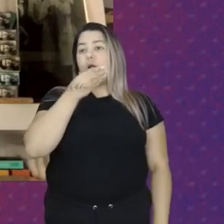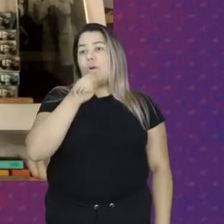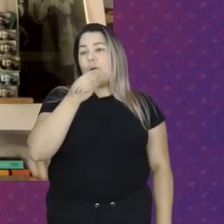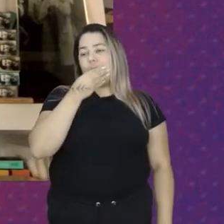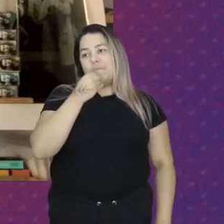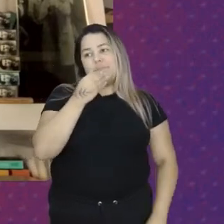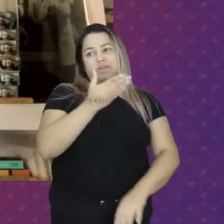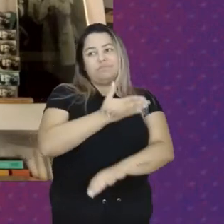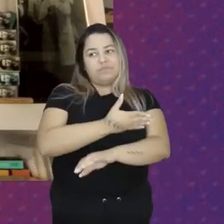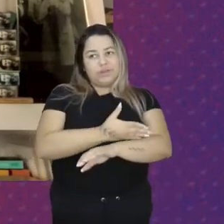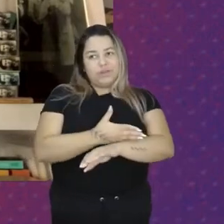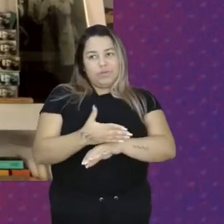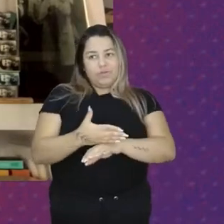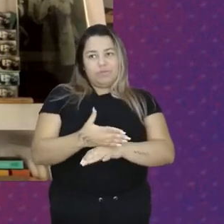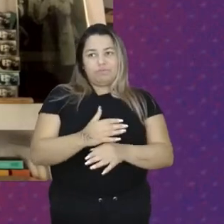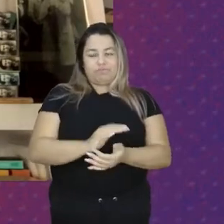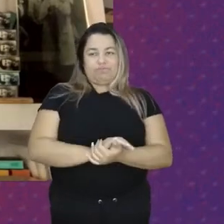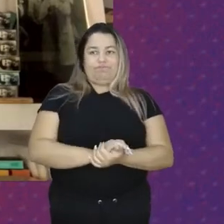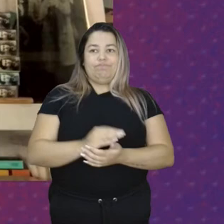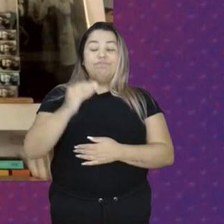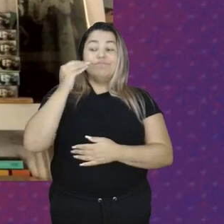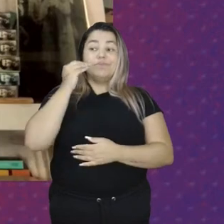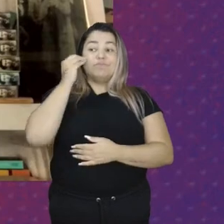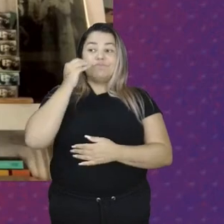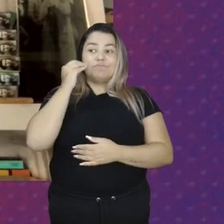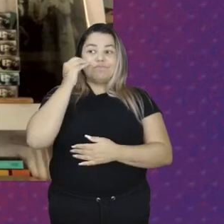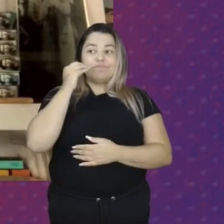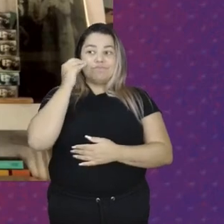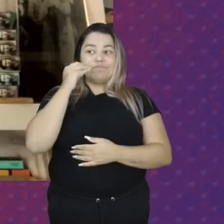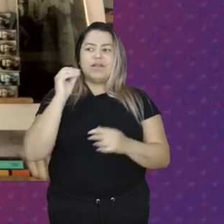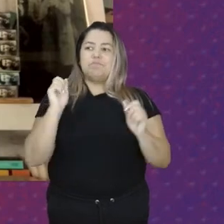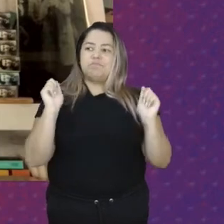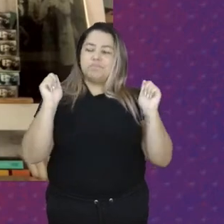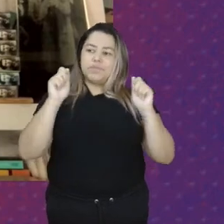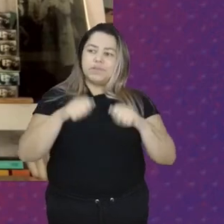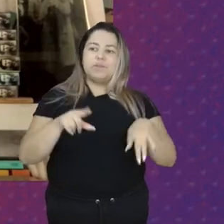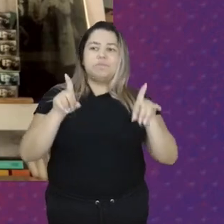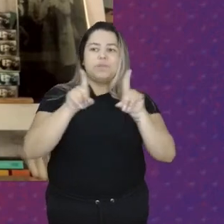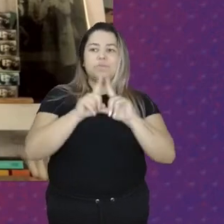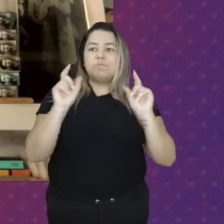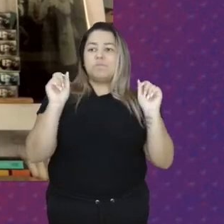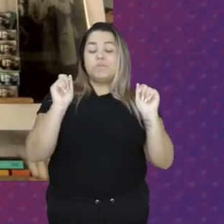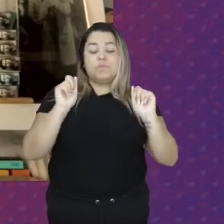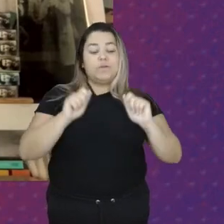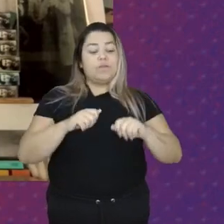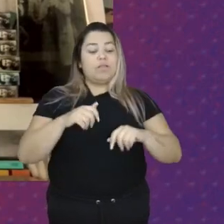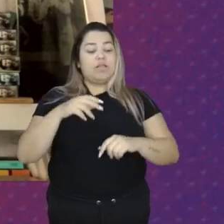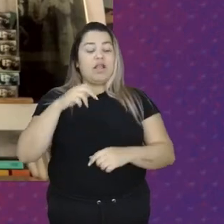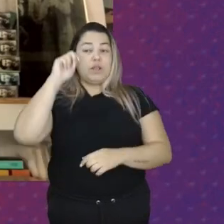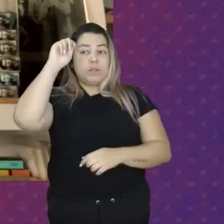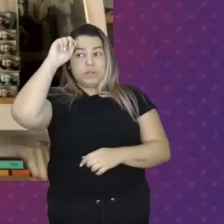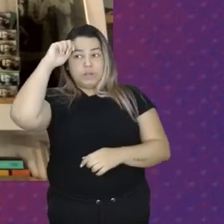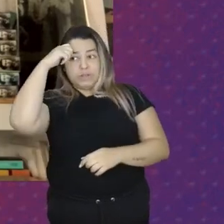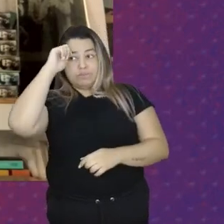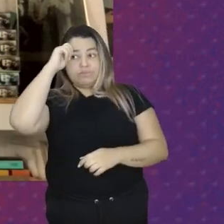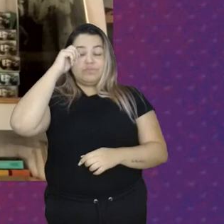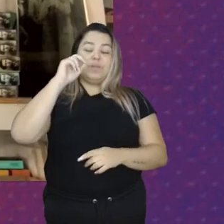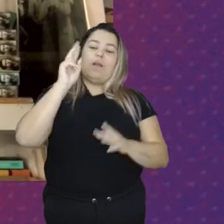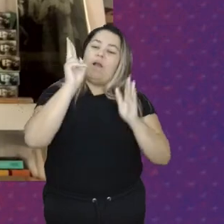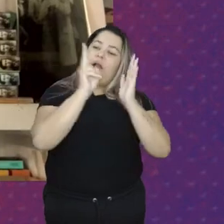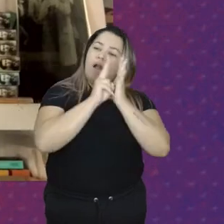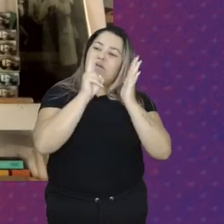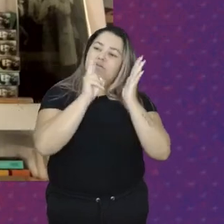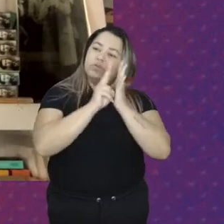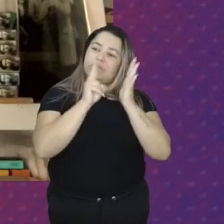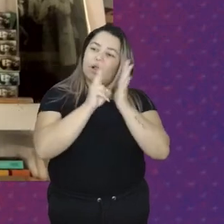brancos, e que as experiências e as necessidades das mulheres brancas, das mulheres negras, das mulheres indígenas,